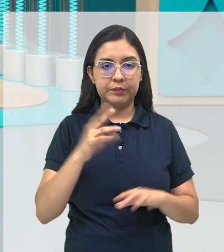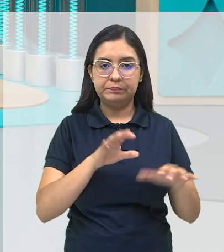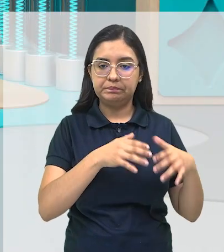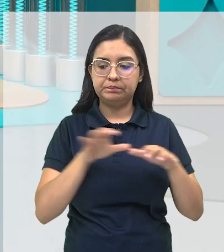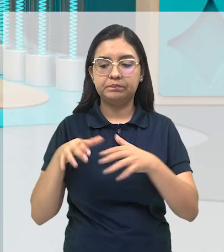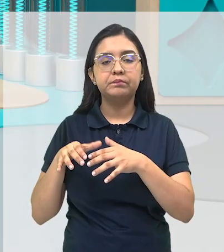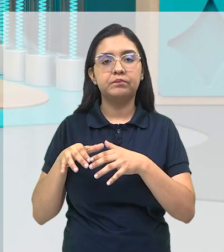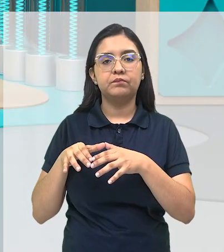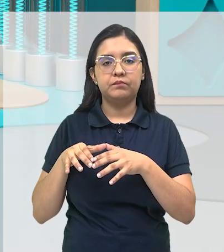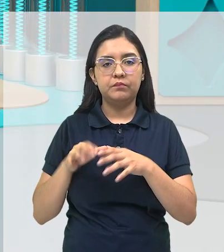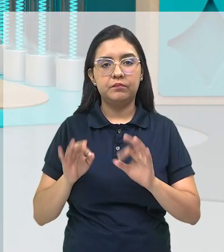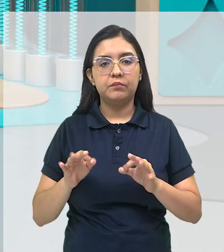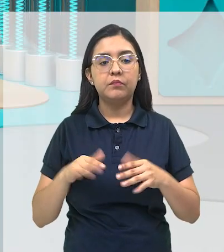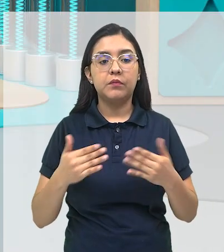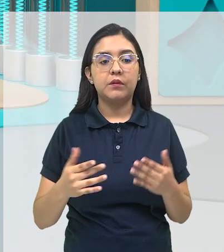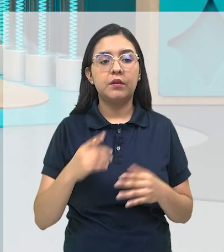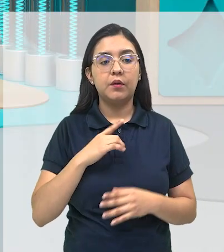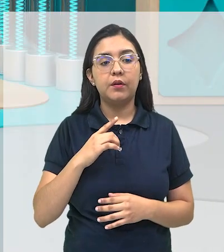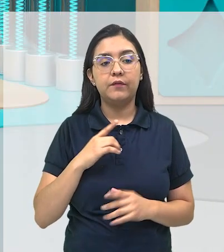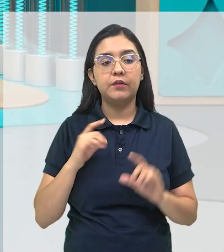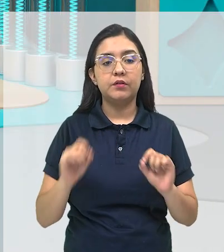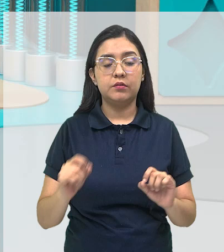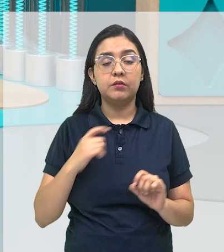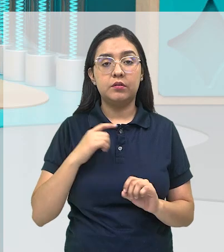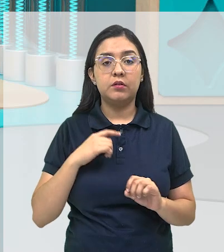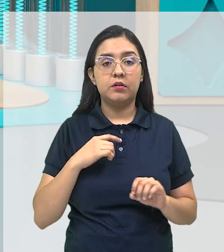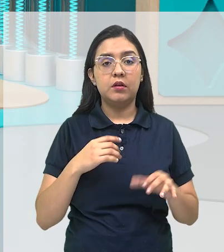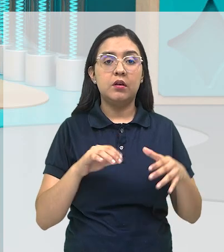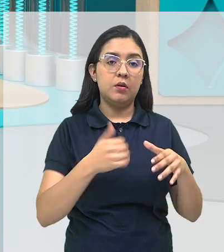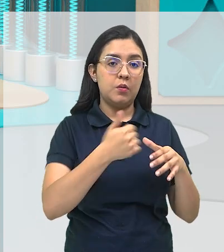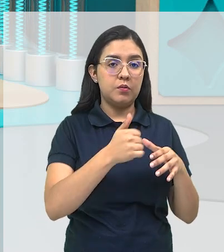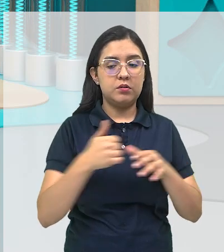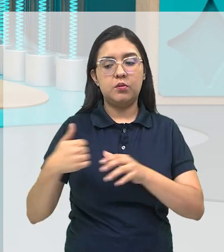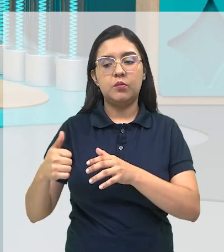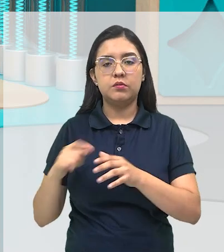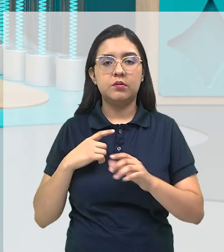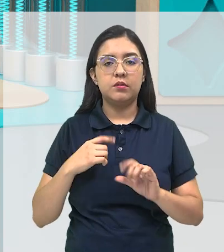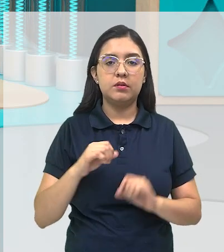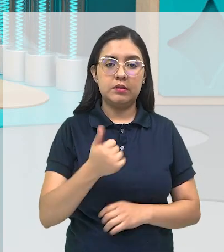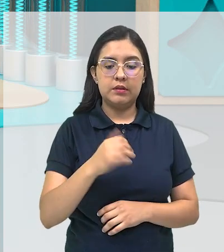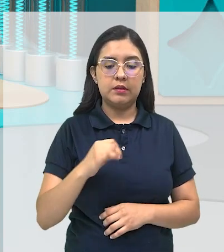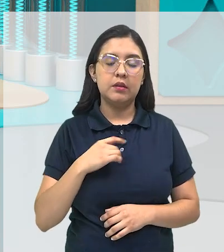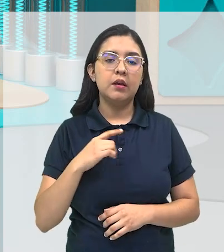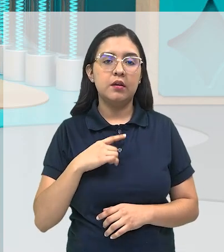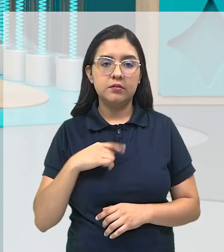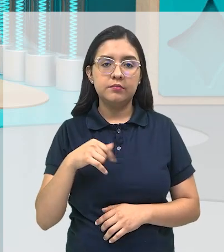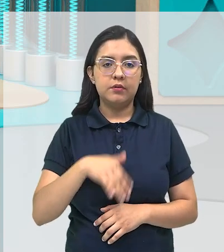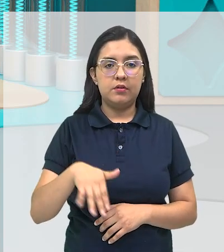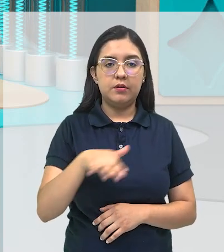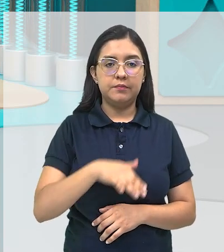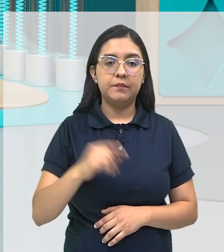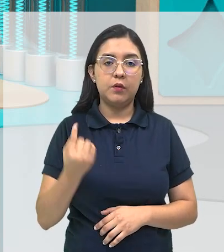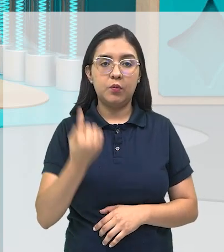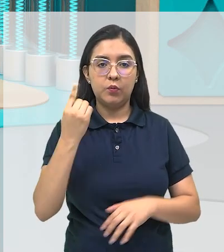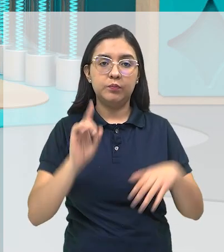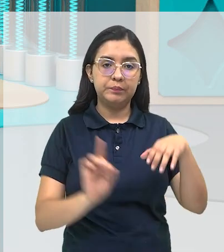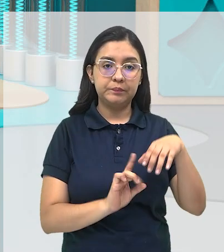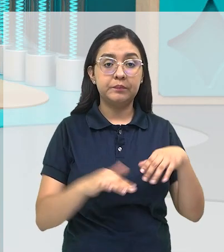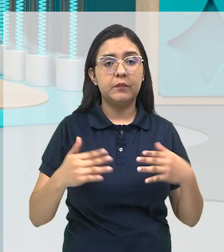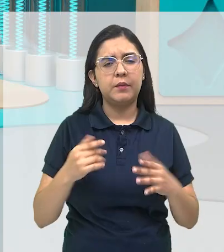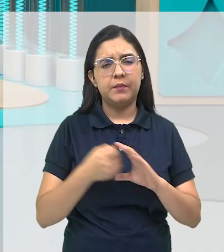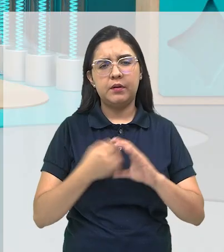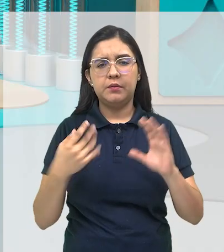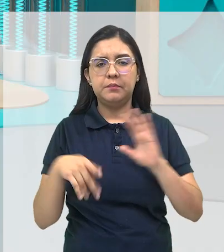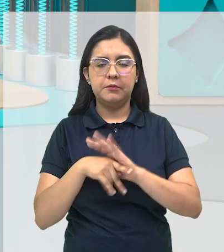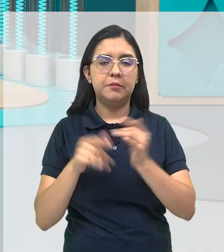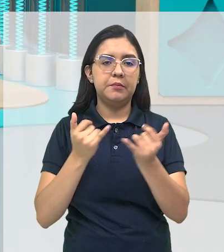equipes. Essas equipes, elas vão ter aí 11 jogadores, sendo 10 na linha e 1 no gol. Uma